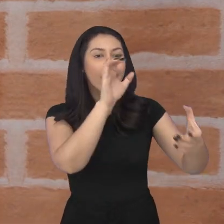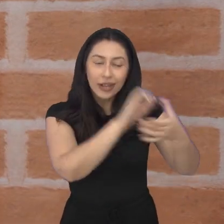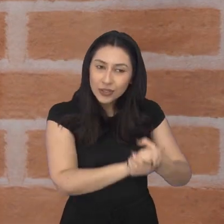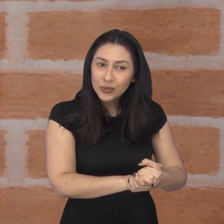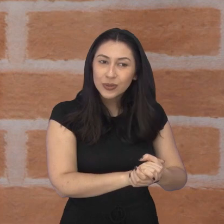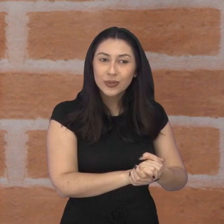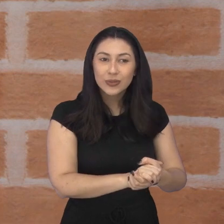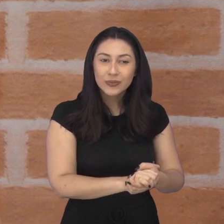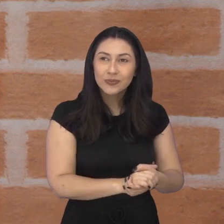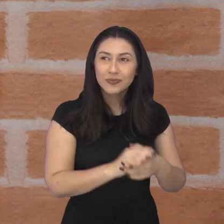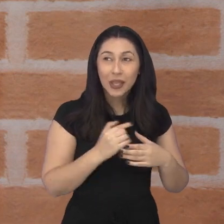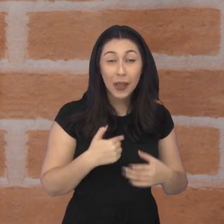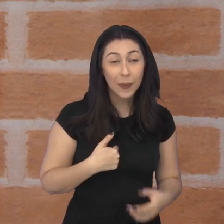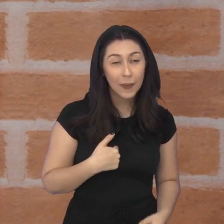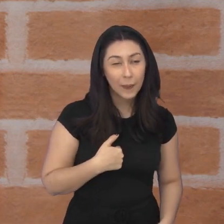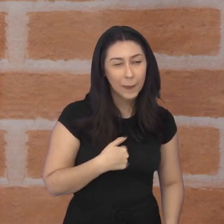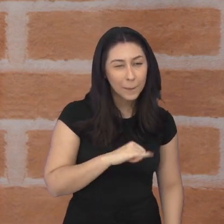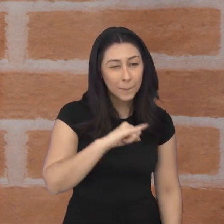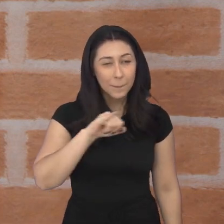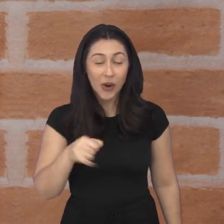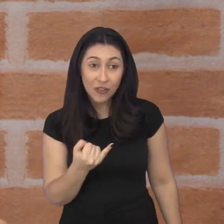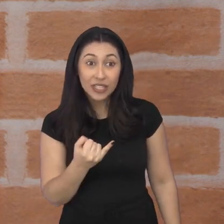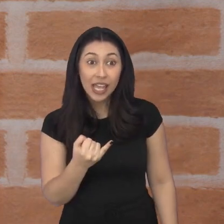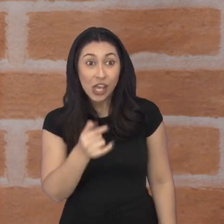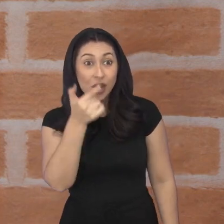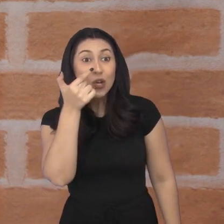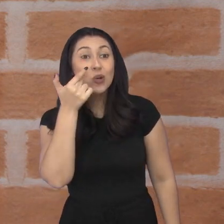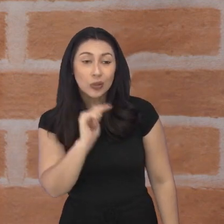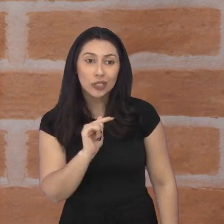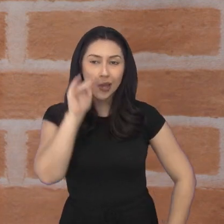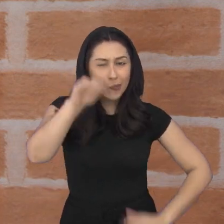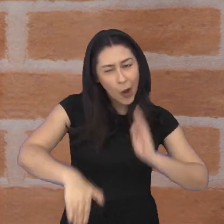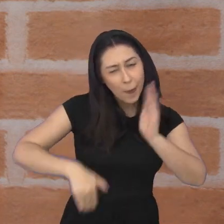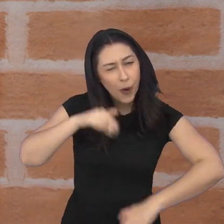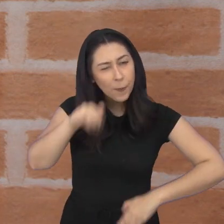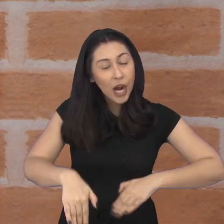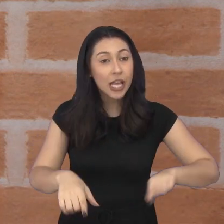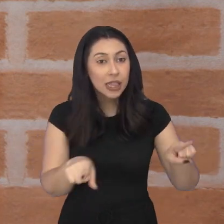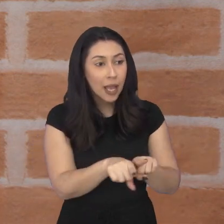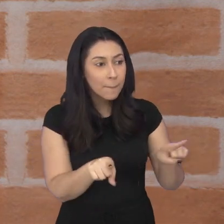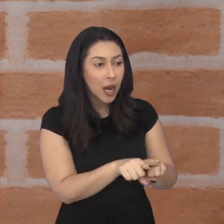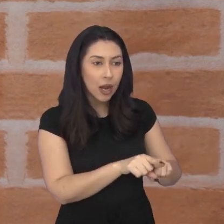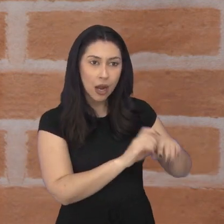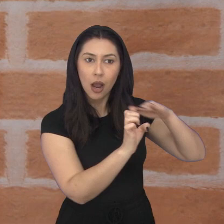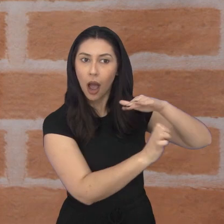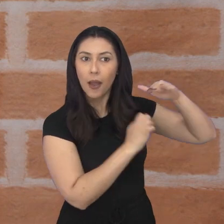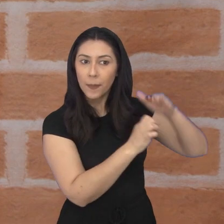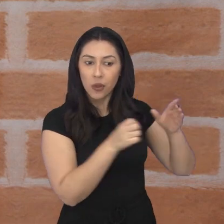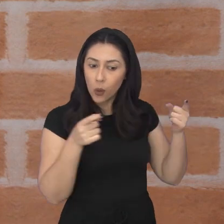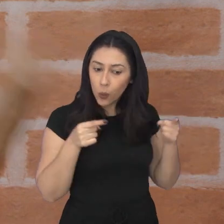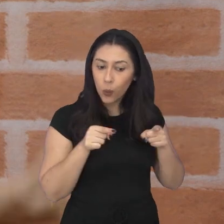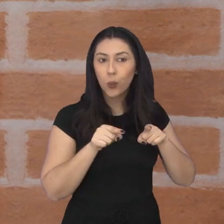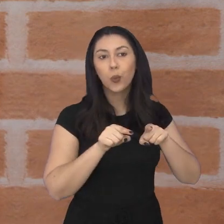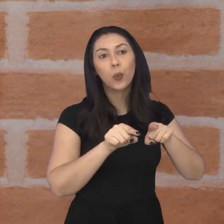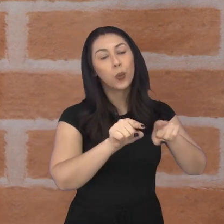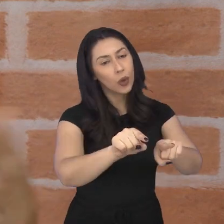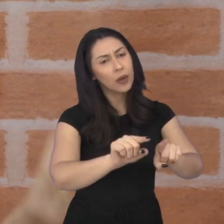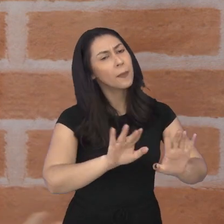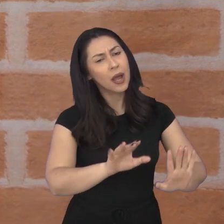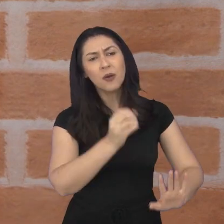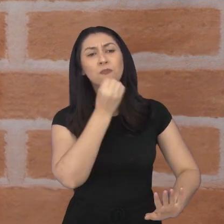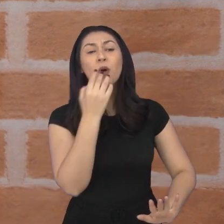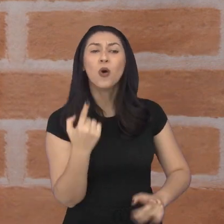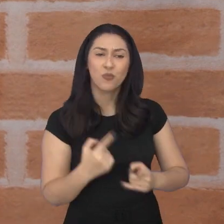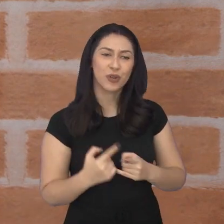certa forma, esse privilégio de ter a empresa e a minha carreira como nadadora por um tempo em paralelo, que foi muito bom, porque eu vendia onde